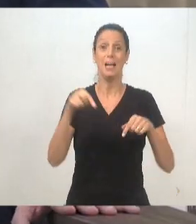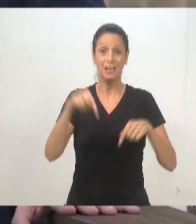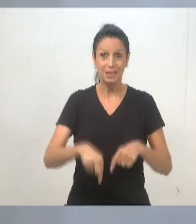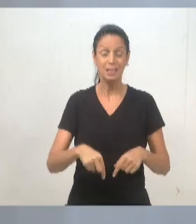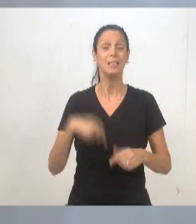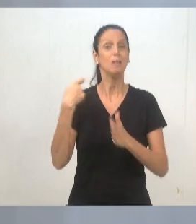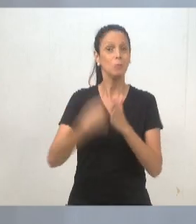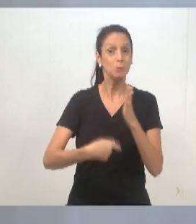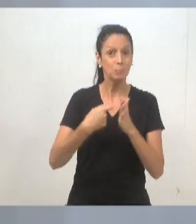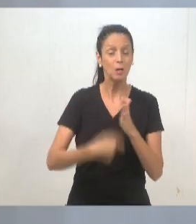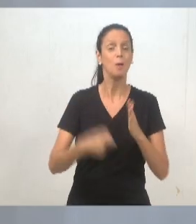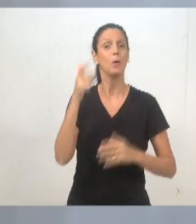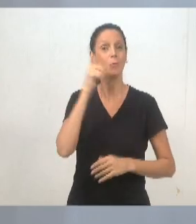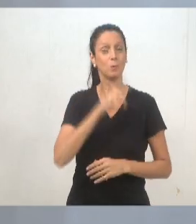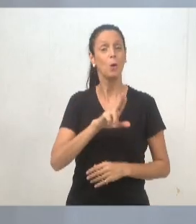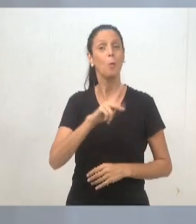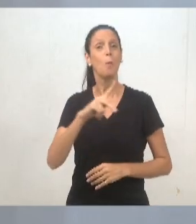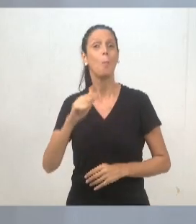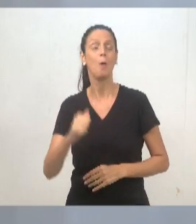Parabéns.